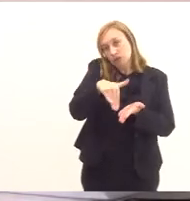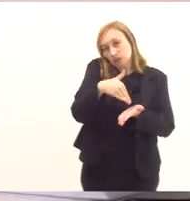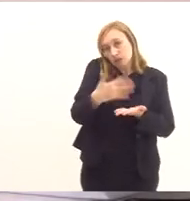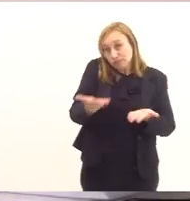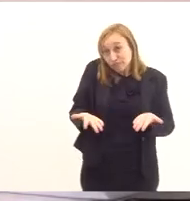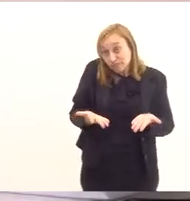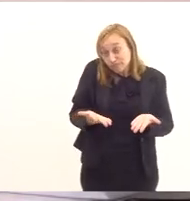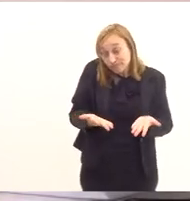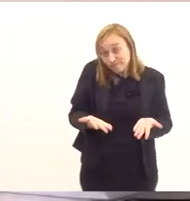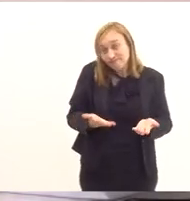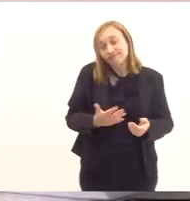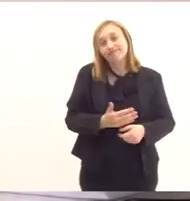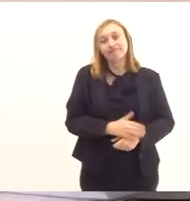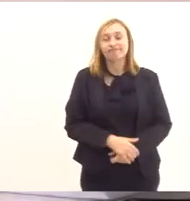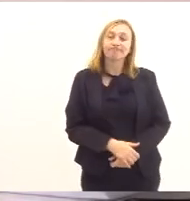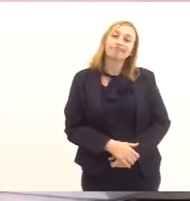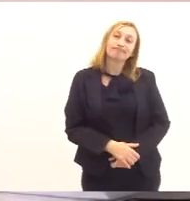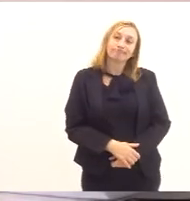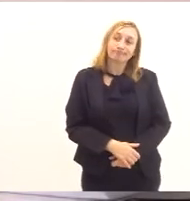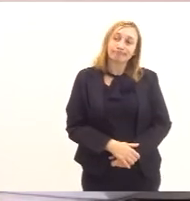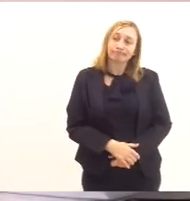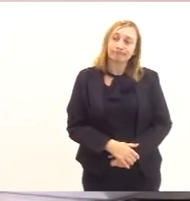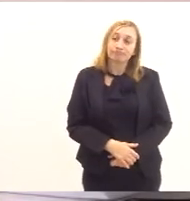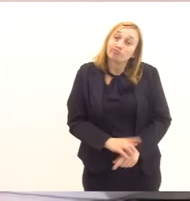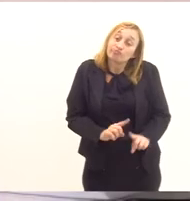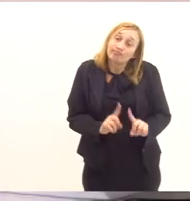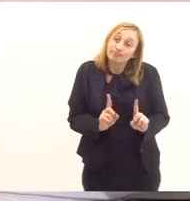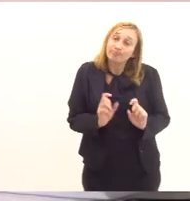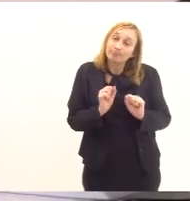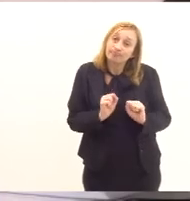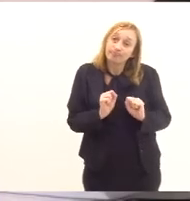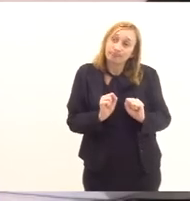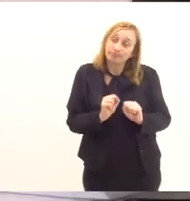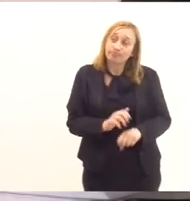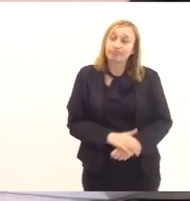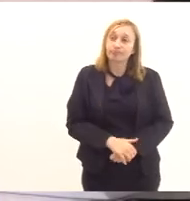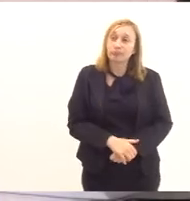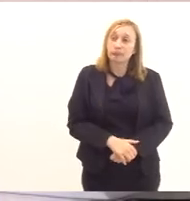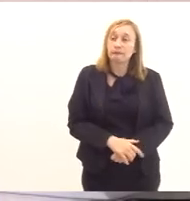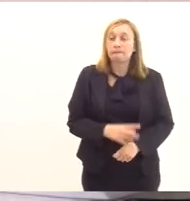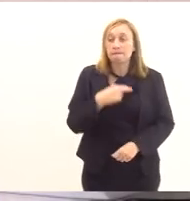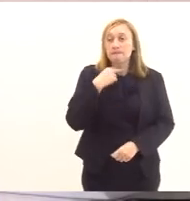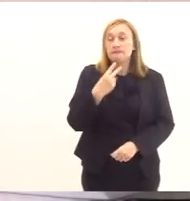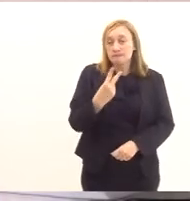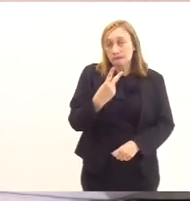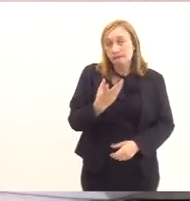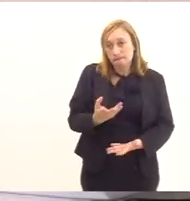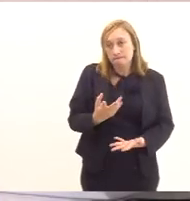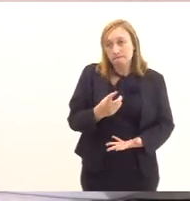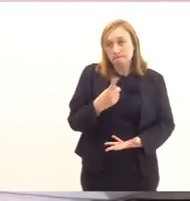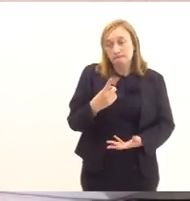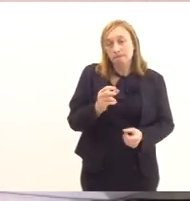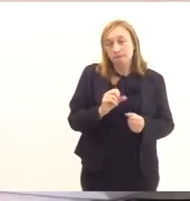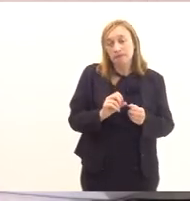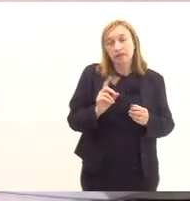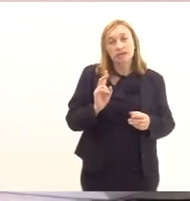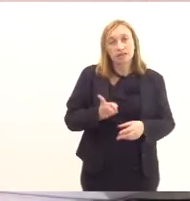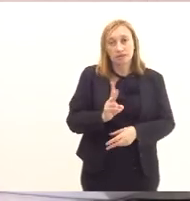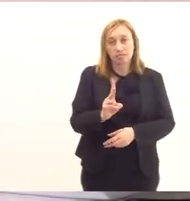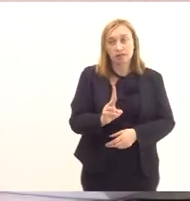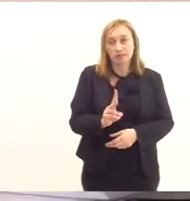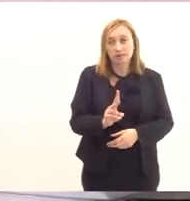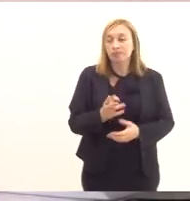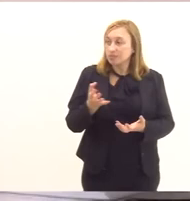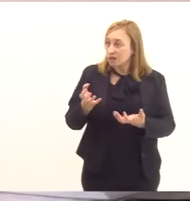que seria muito elucidador para nós eu acho que possa ter mais como estamos fazendo em todos os momentos